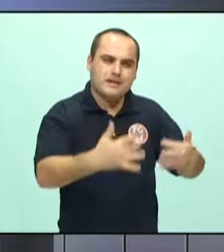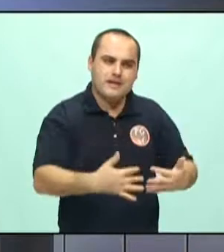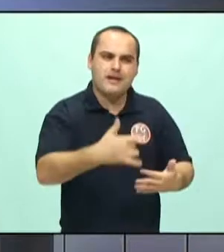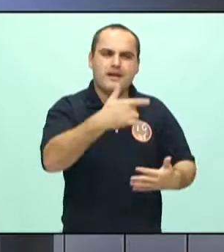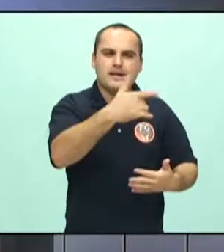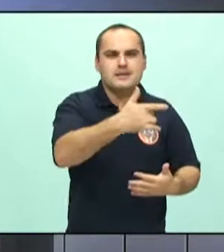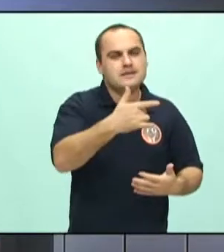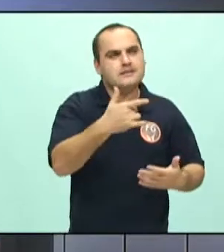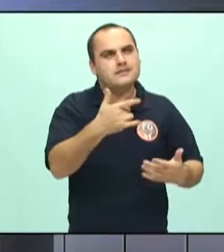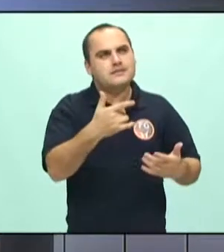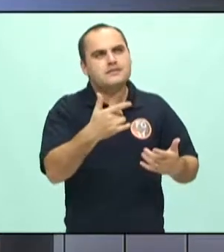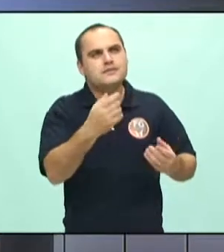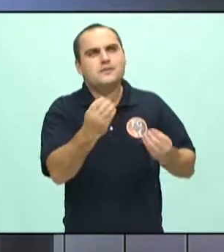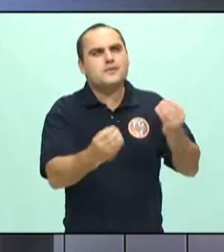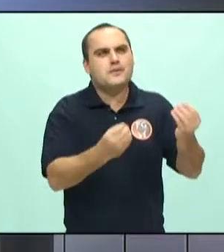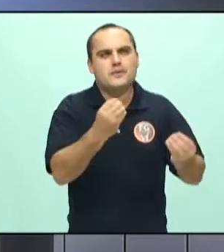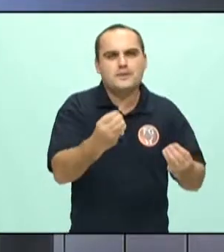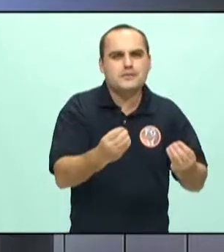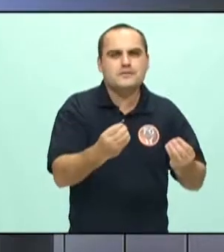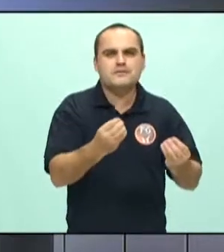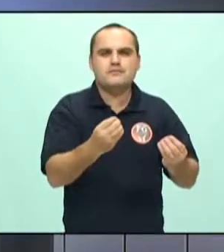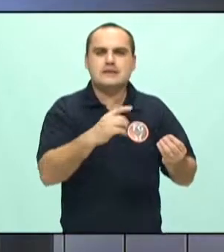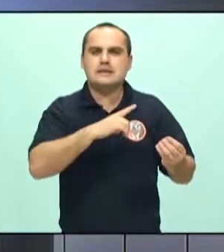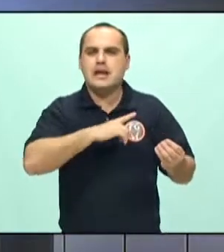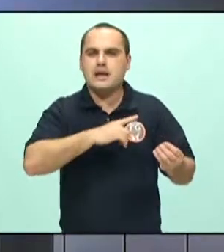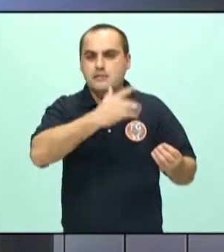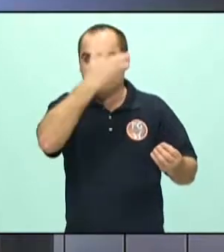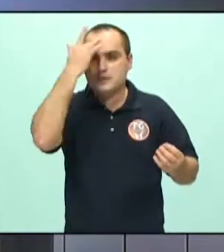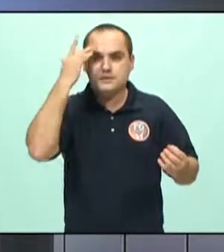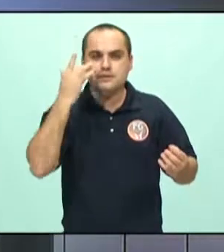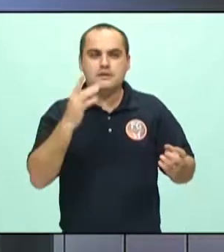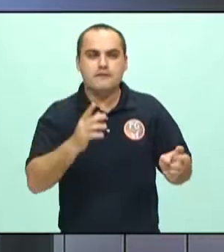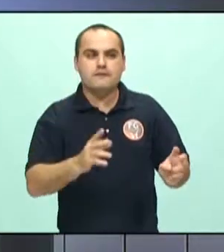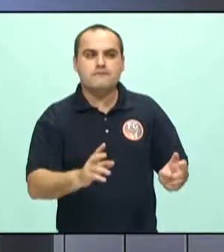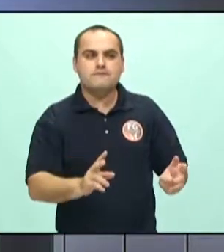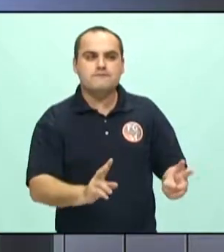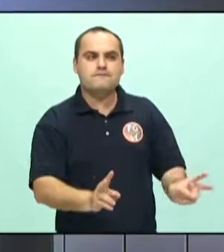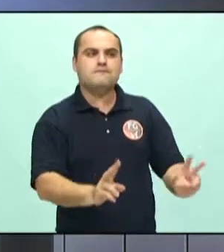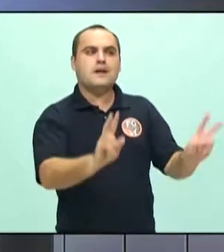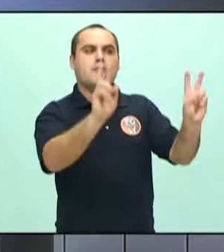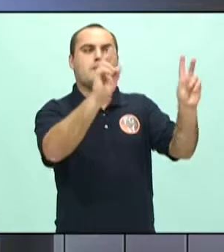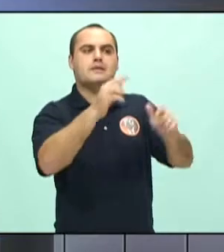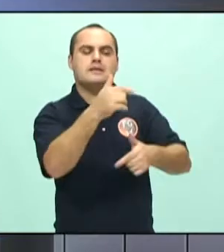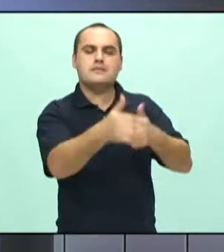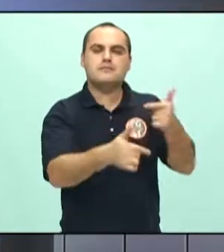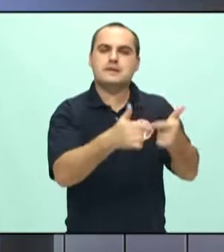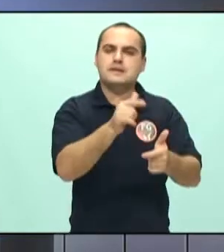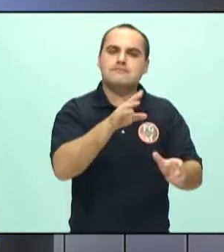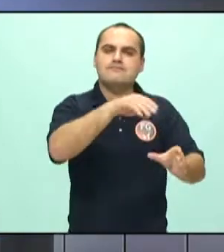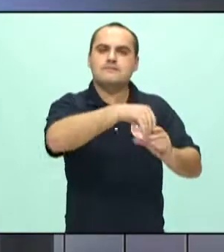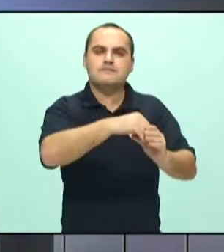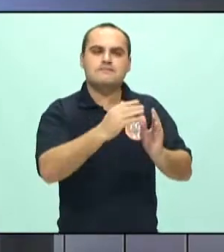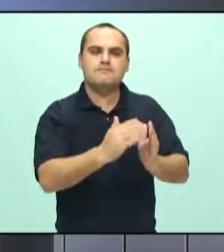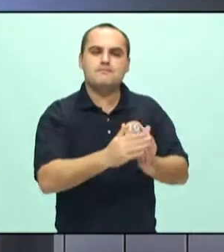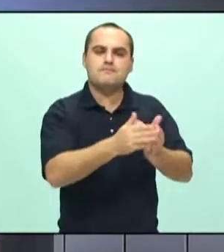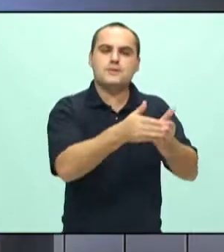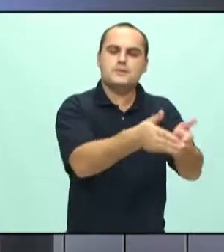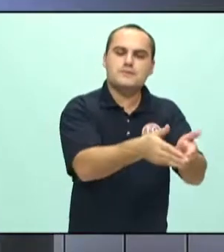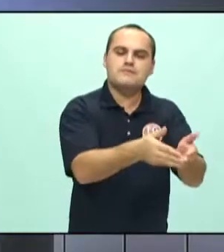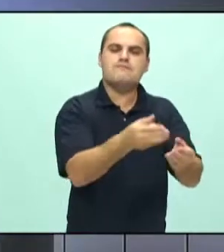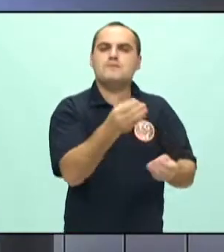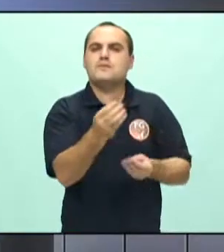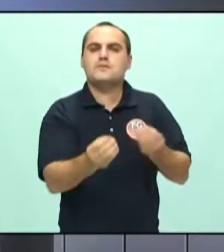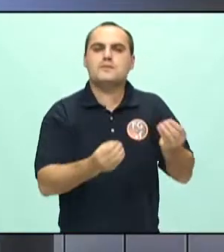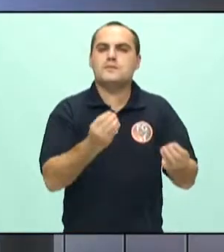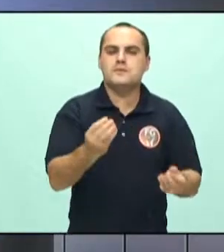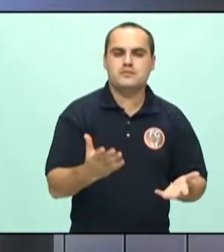gera, assim, até que ponto vale a pena, né, porque pessoas perderam a vida, famílias ficaram, às vezes, sem o